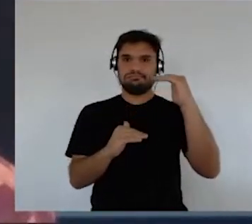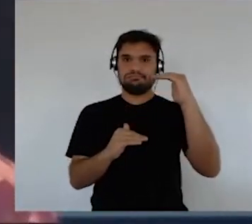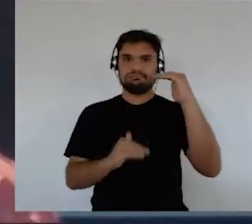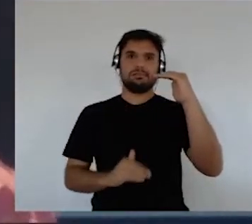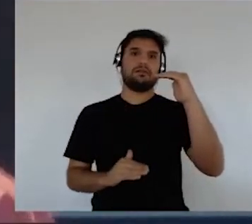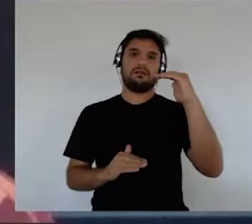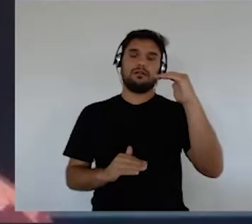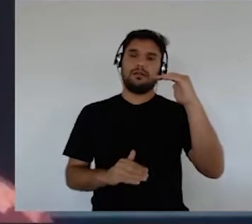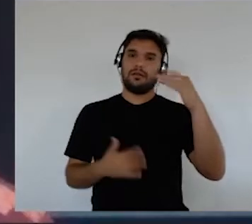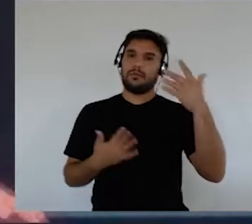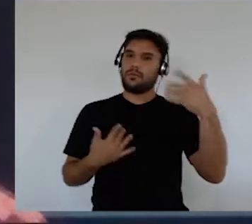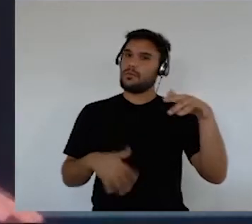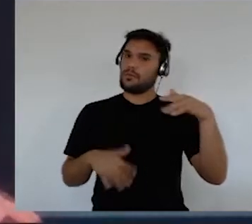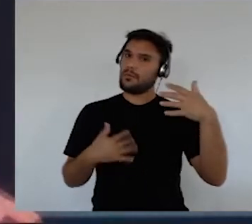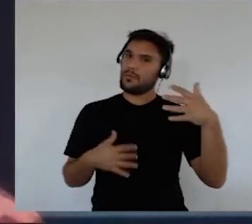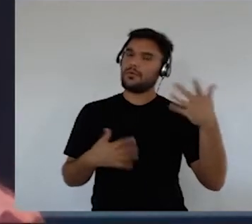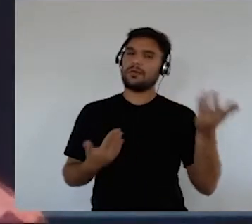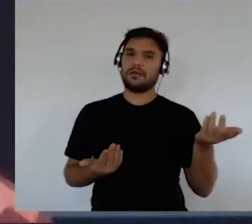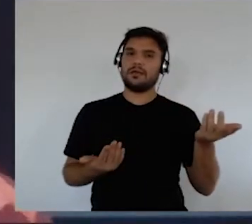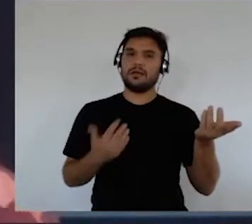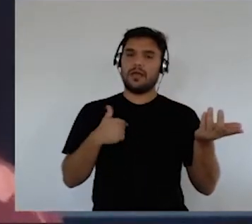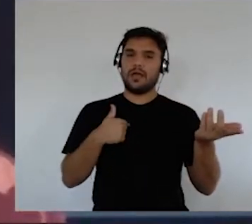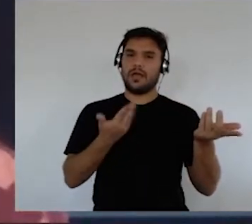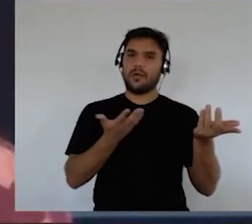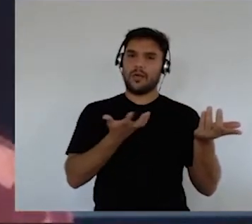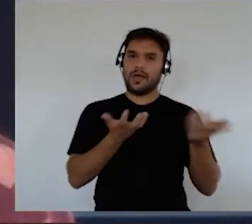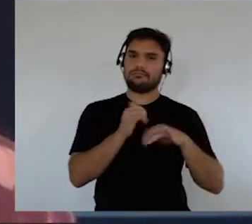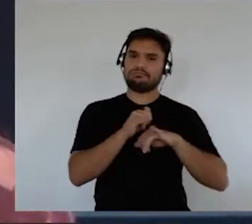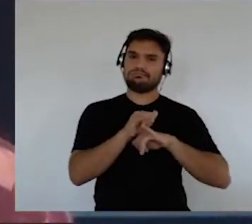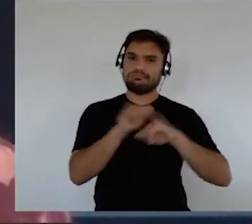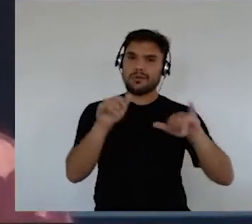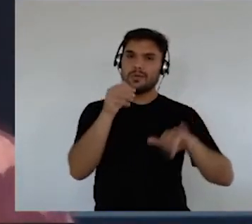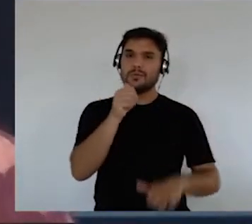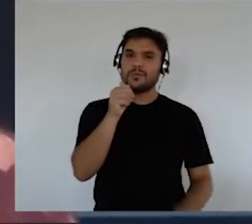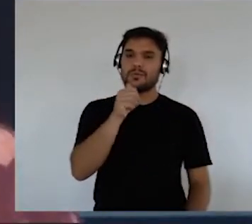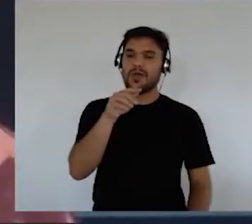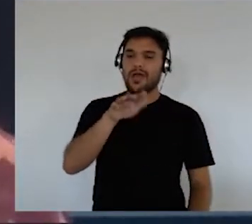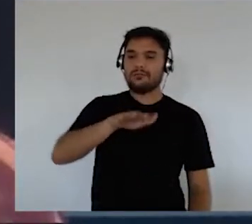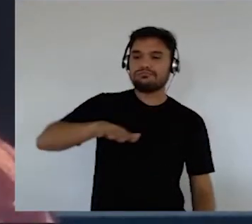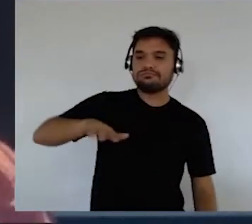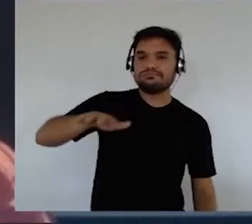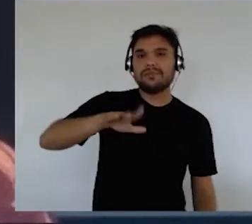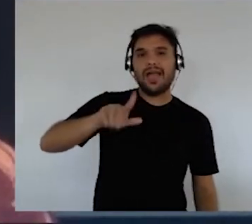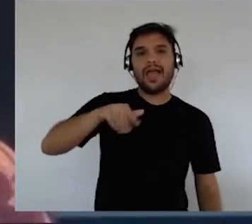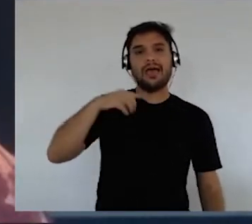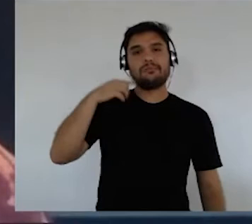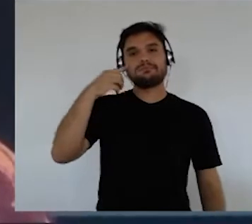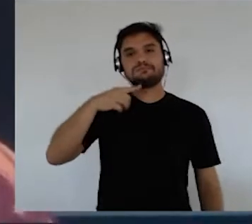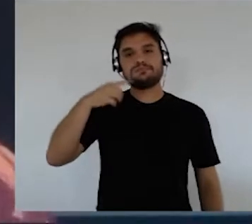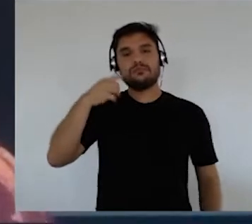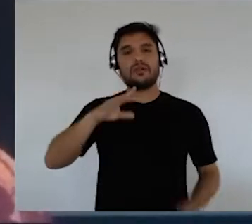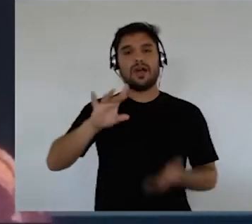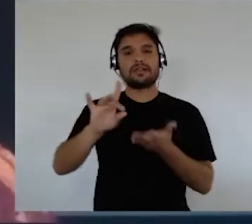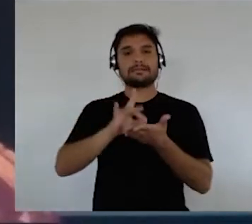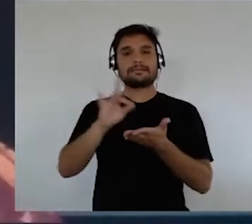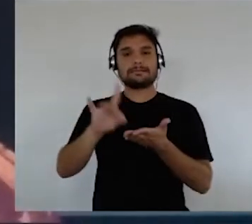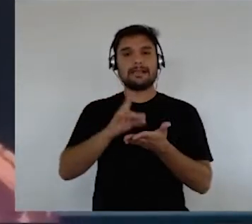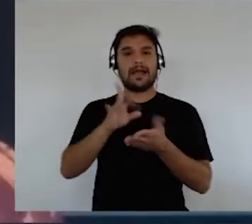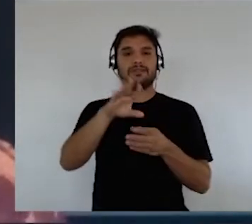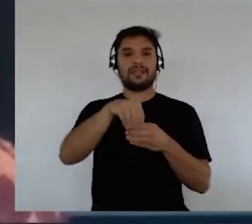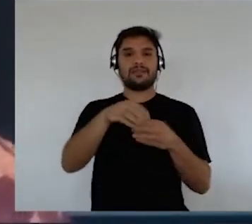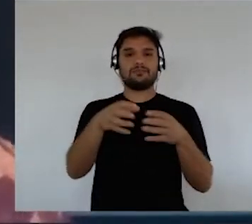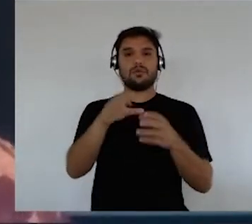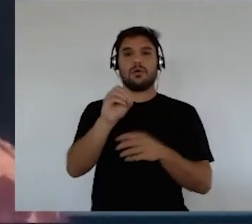desigualdade. Então, eu quero começar dizendo que hoje as mulheres são as advogadas inscritas nos quadros da